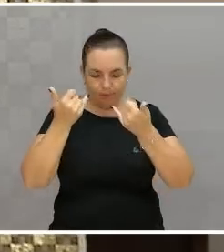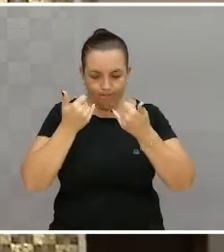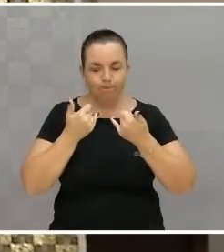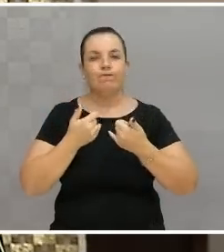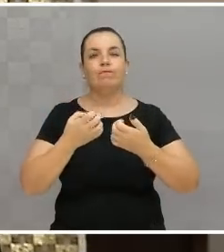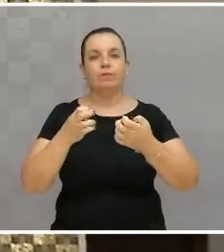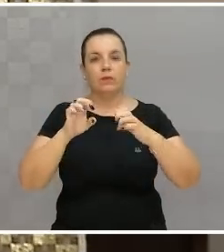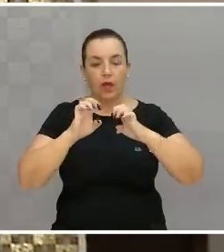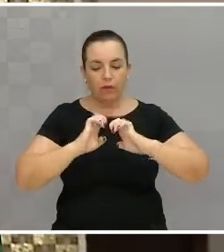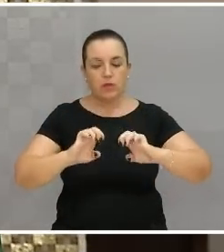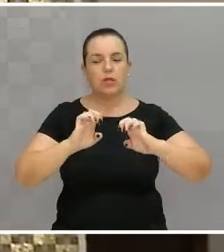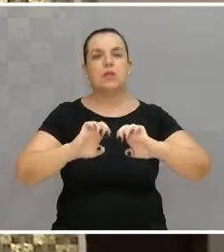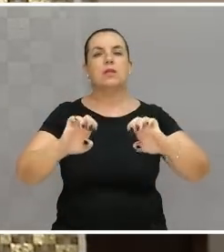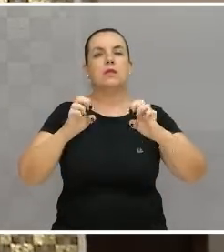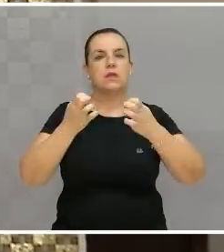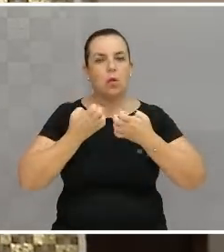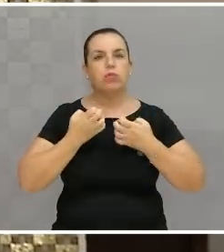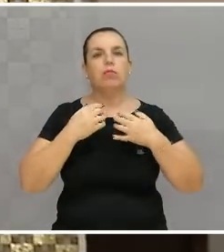tem.